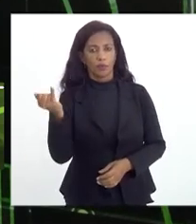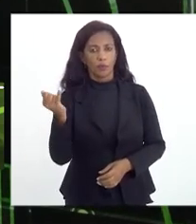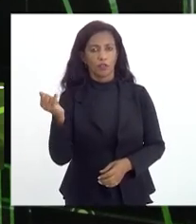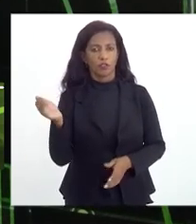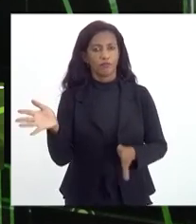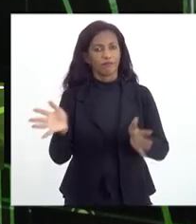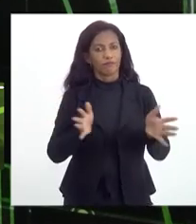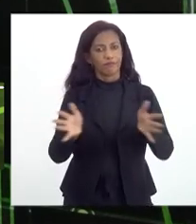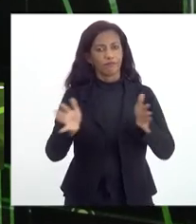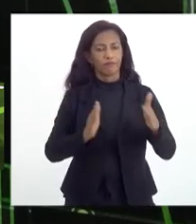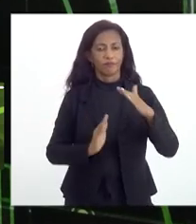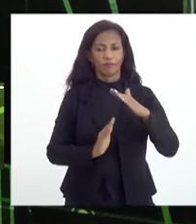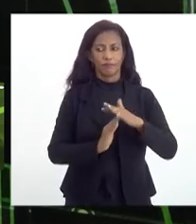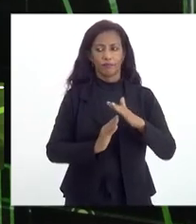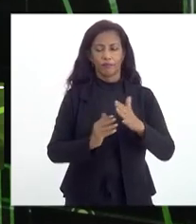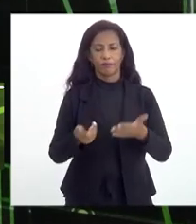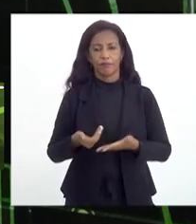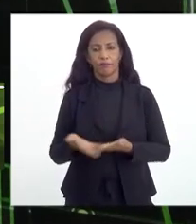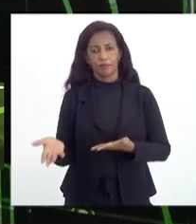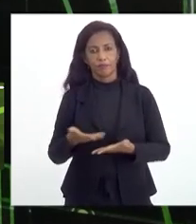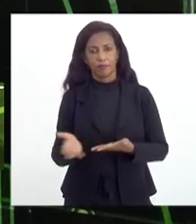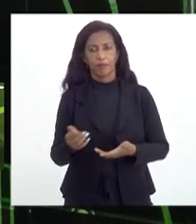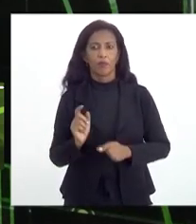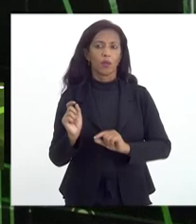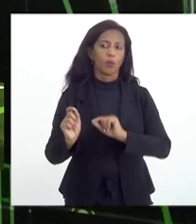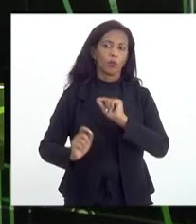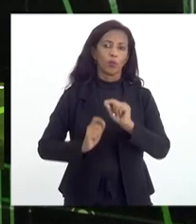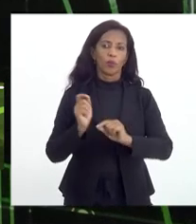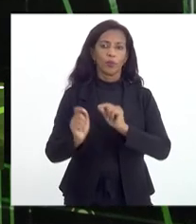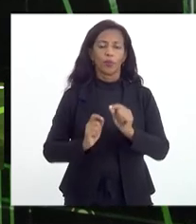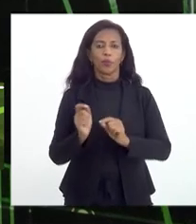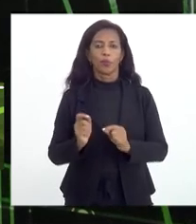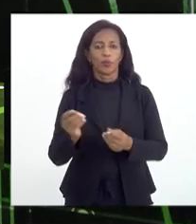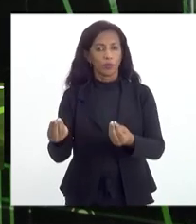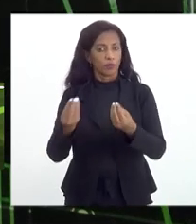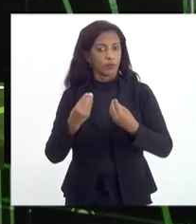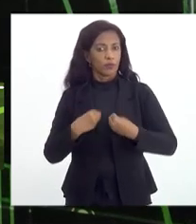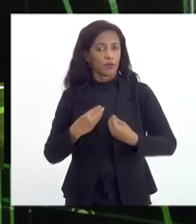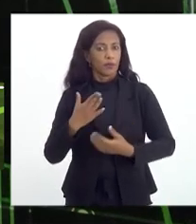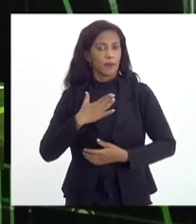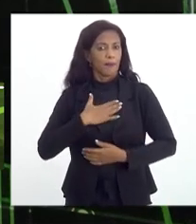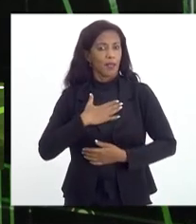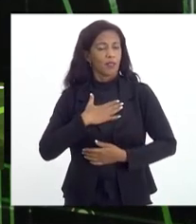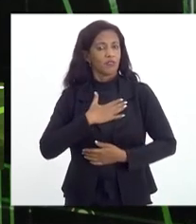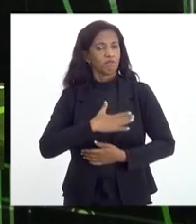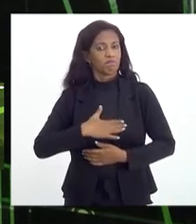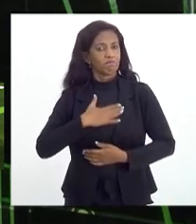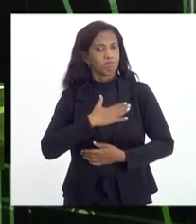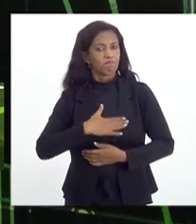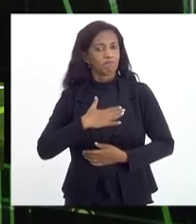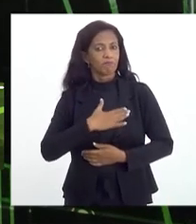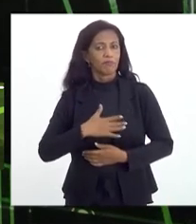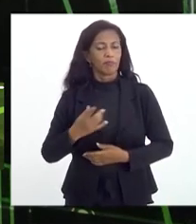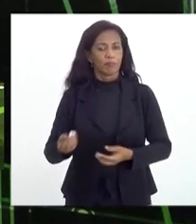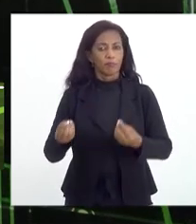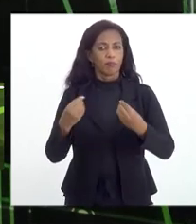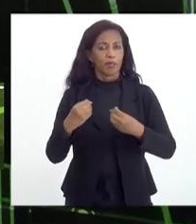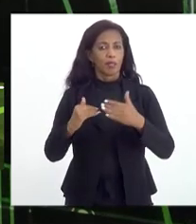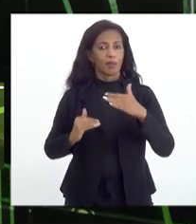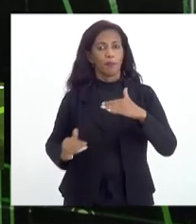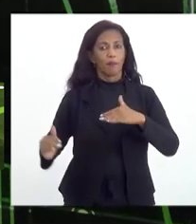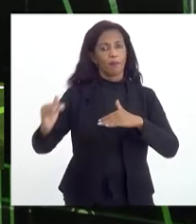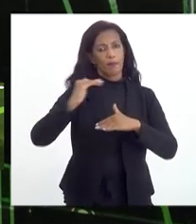flexibilização do teto de gastos. Então, o que nos daria mais conforto ainda para que nós não ultrapassássemos